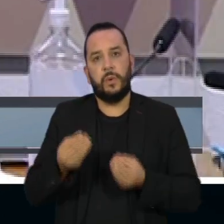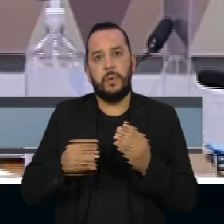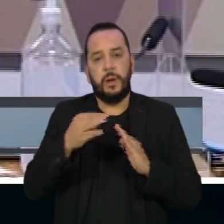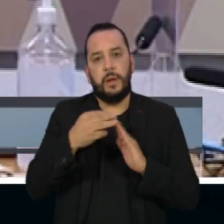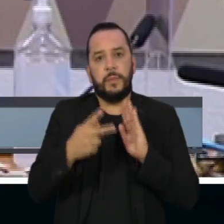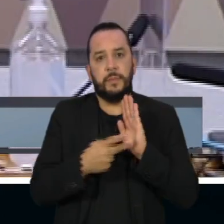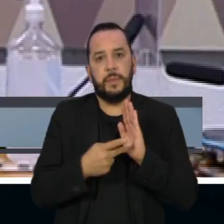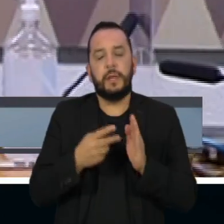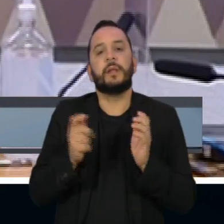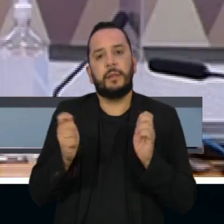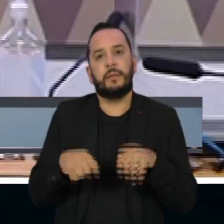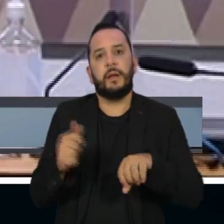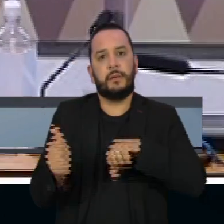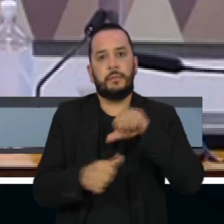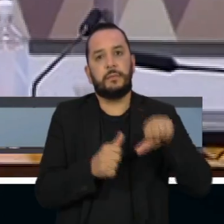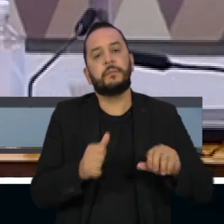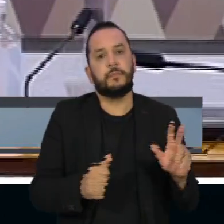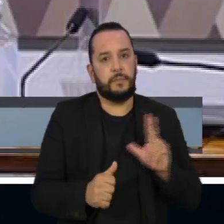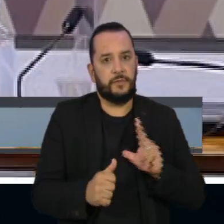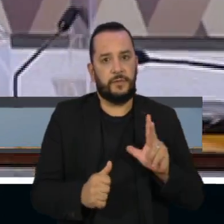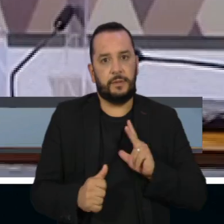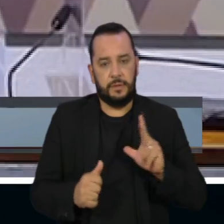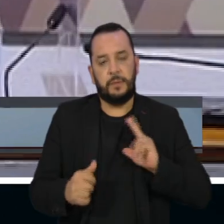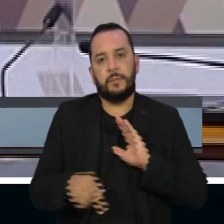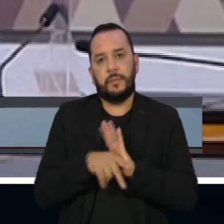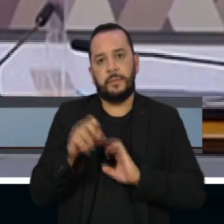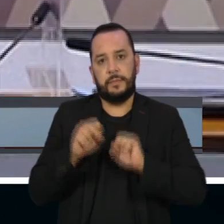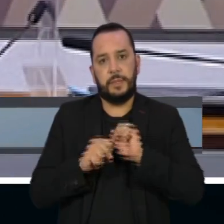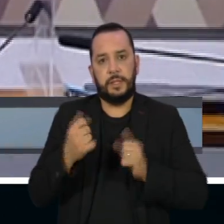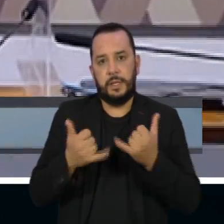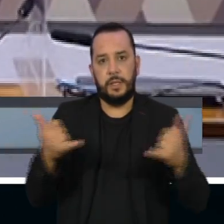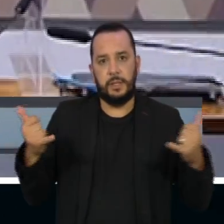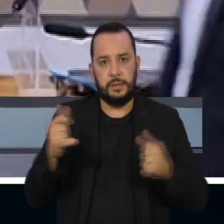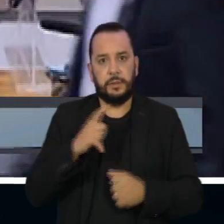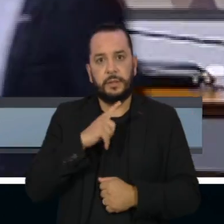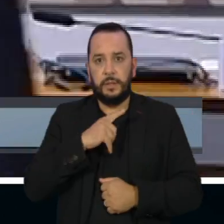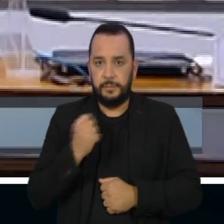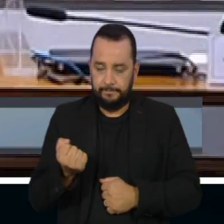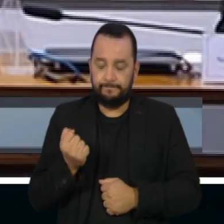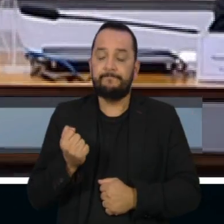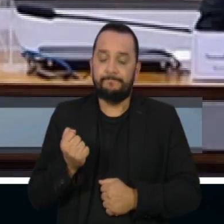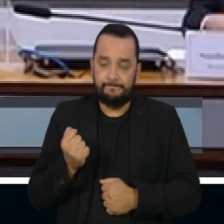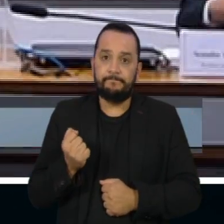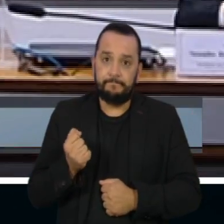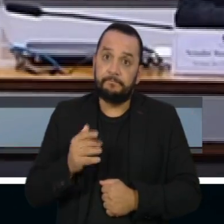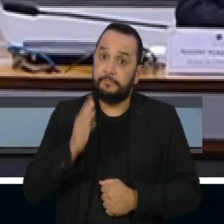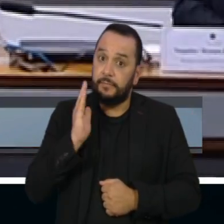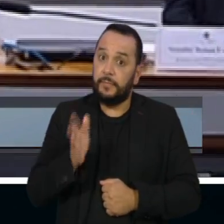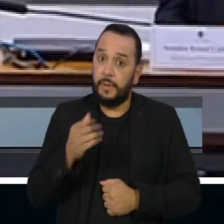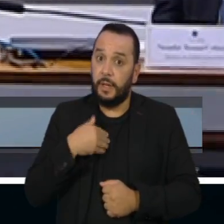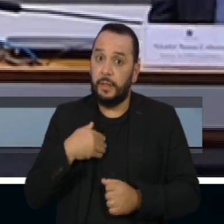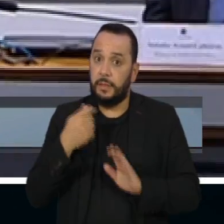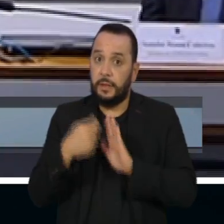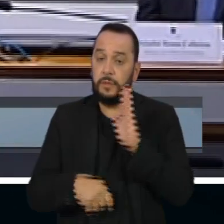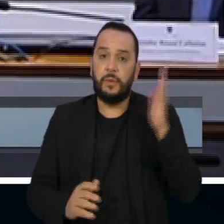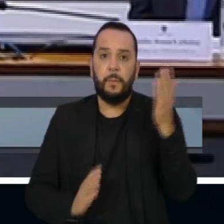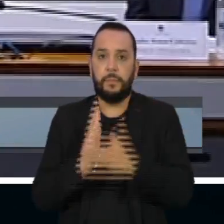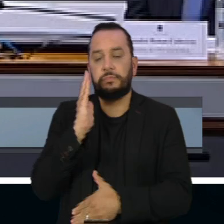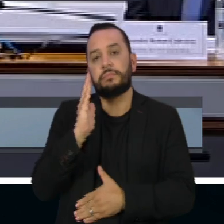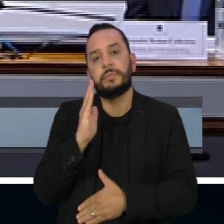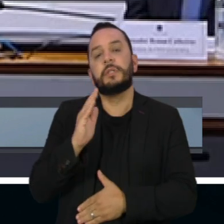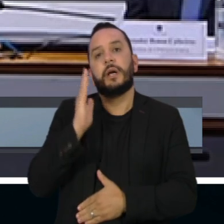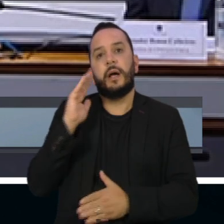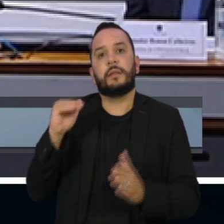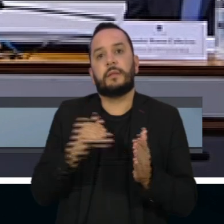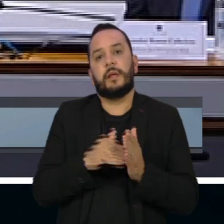Provisória de privatização da Eletrobras a votação desse texto no senado precisa acontecer até o dia